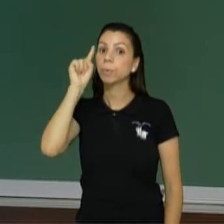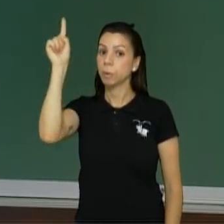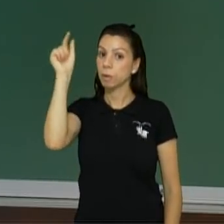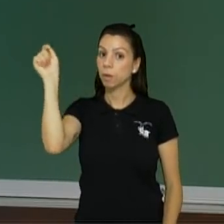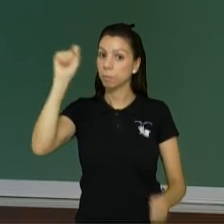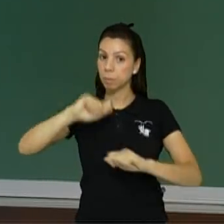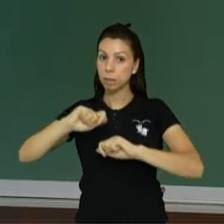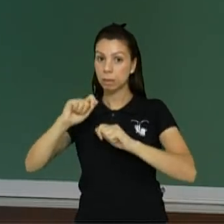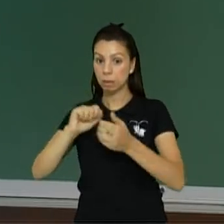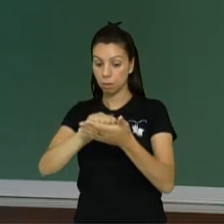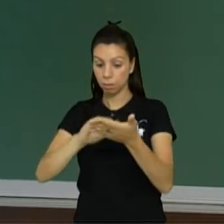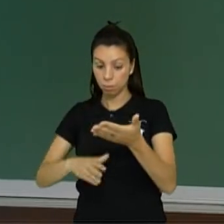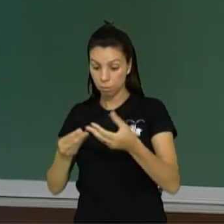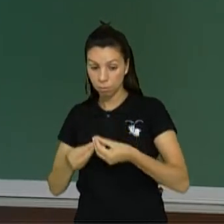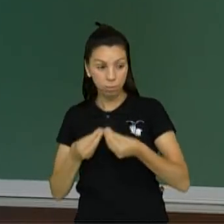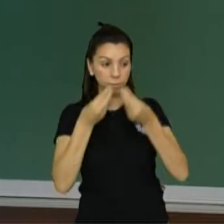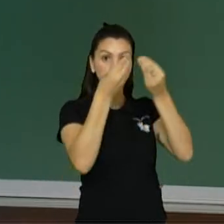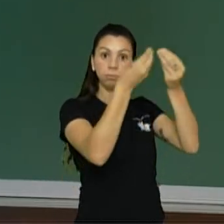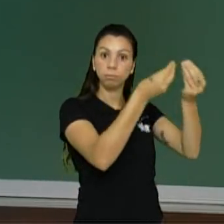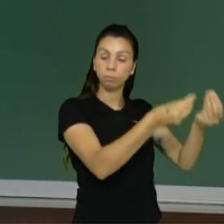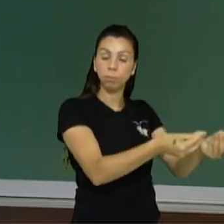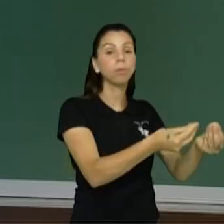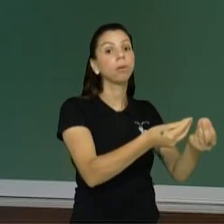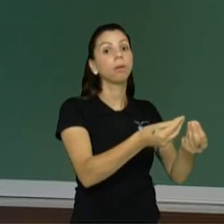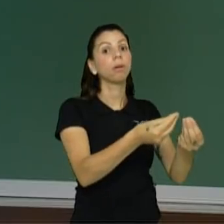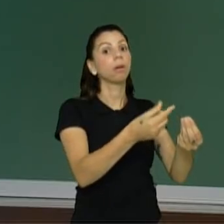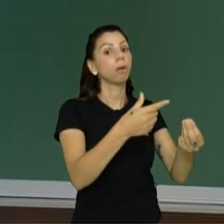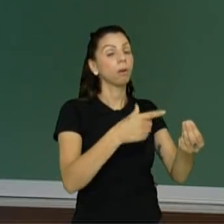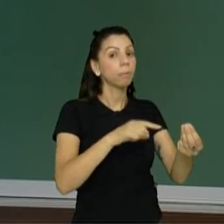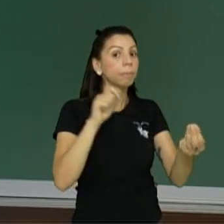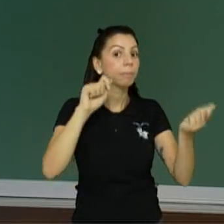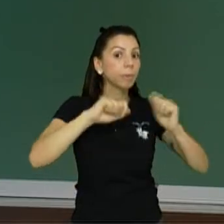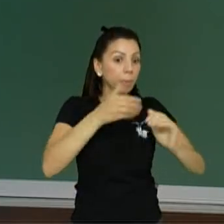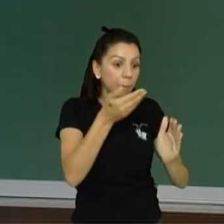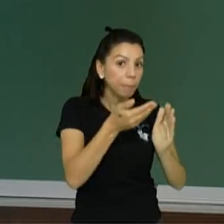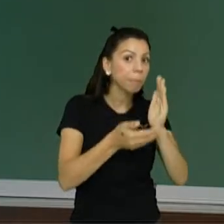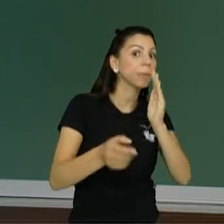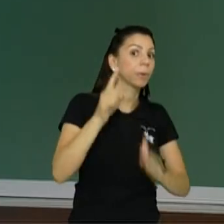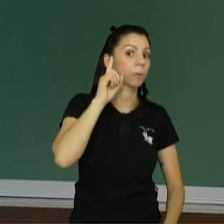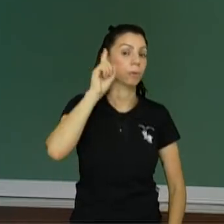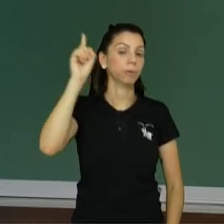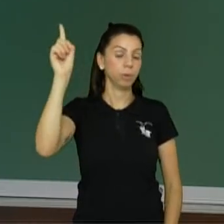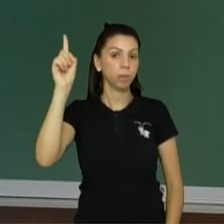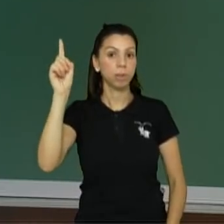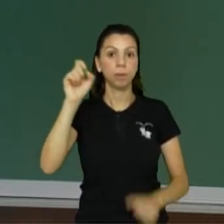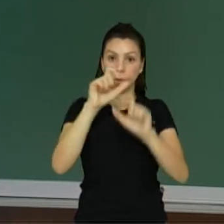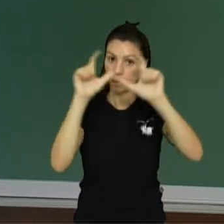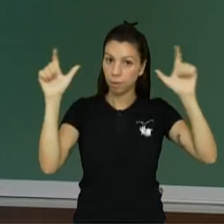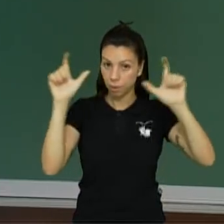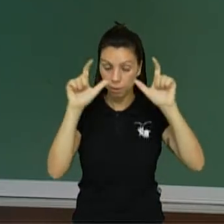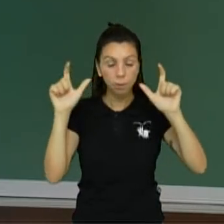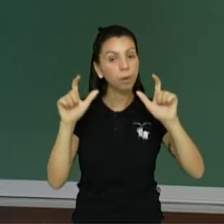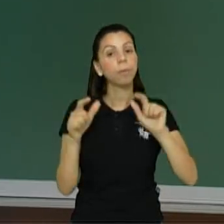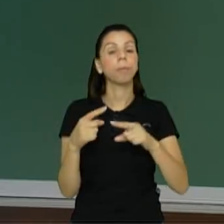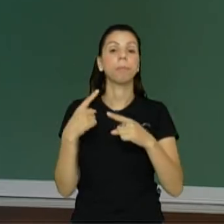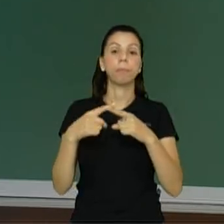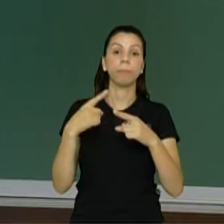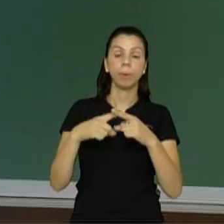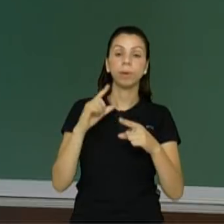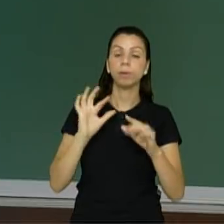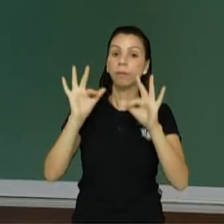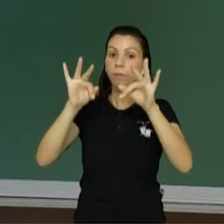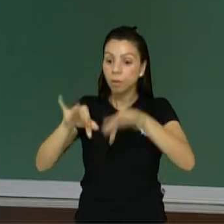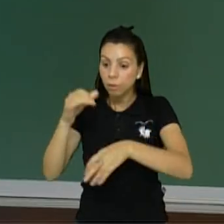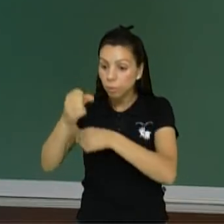precisa levar essas atividades. Não perca esses prazos porque a gente está terminando o ano letivo e nós precisamos receber essas